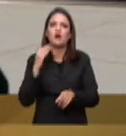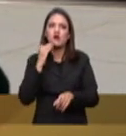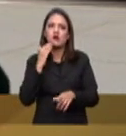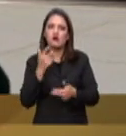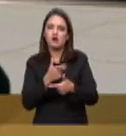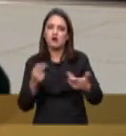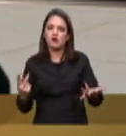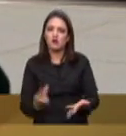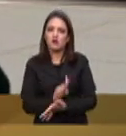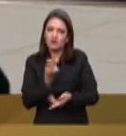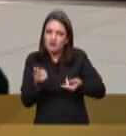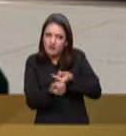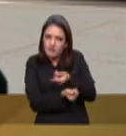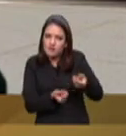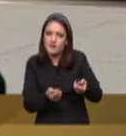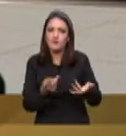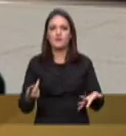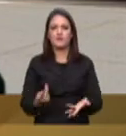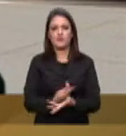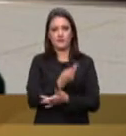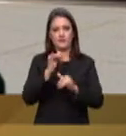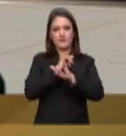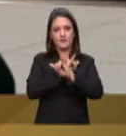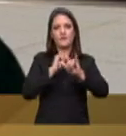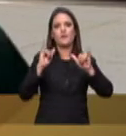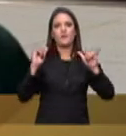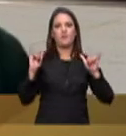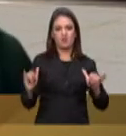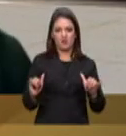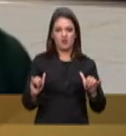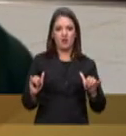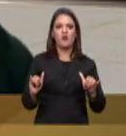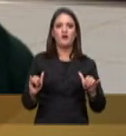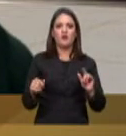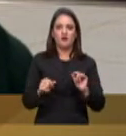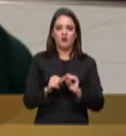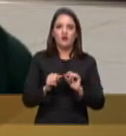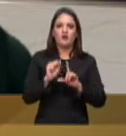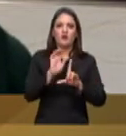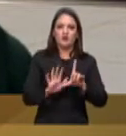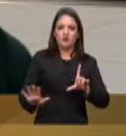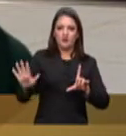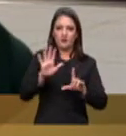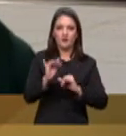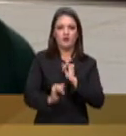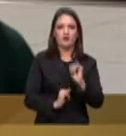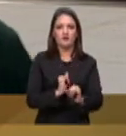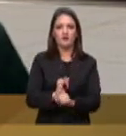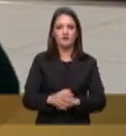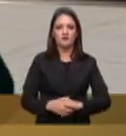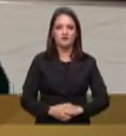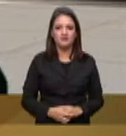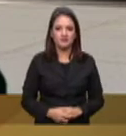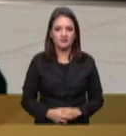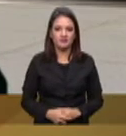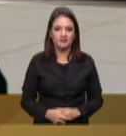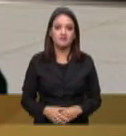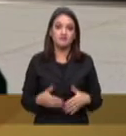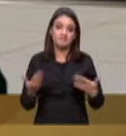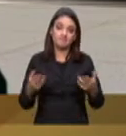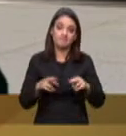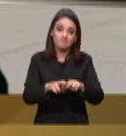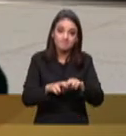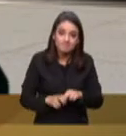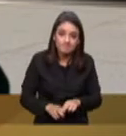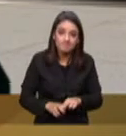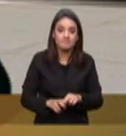do modelo de negócios adotado na publicidade realizada pelas plataformas digitais. Exatamente por isso,